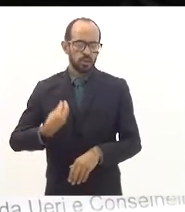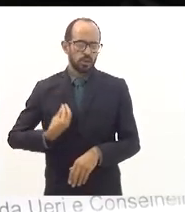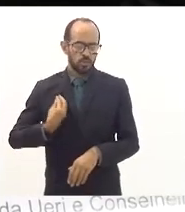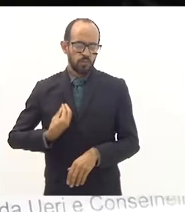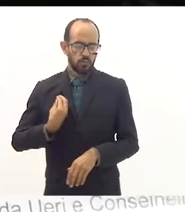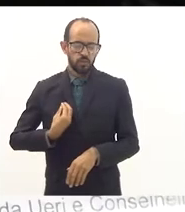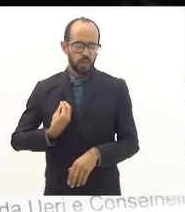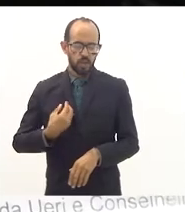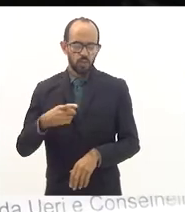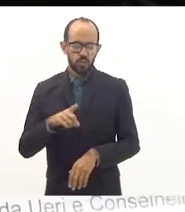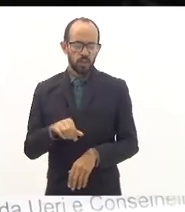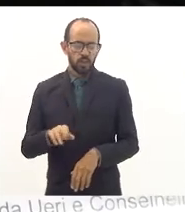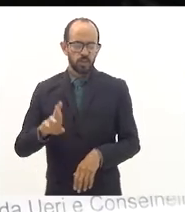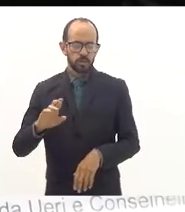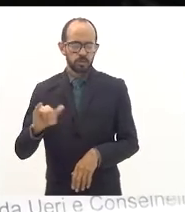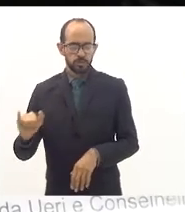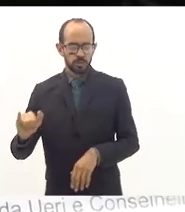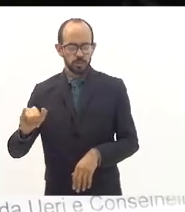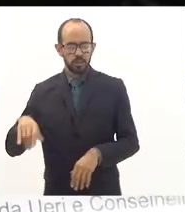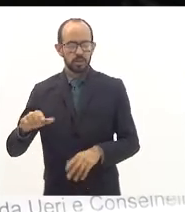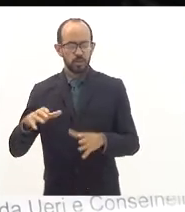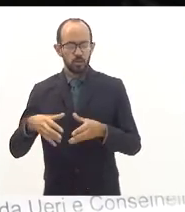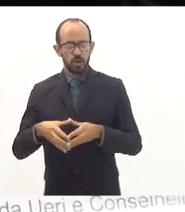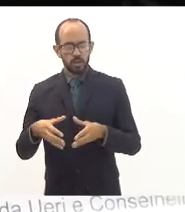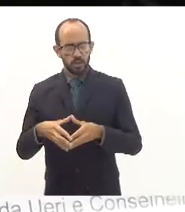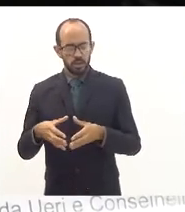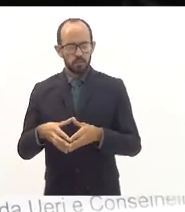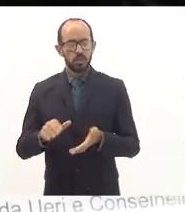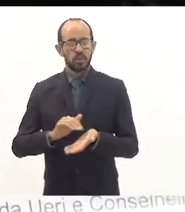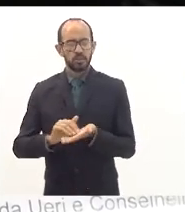Darcy, com toda a sua equipe da secretaria,